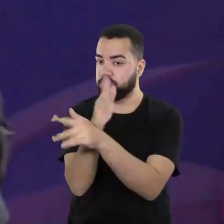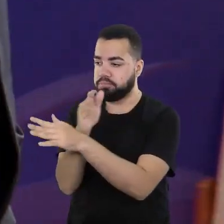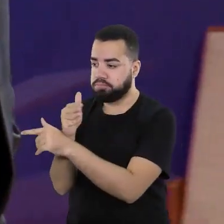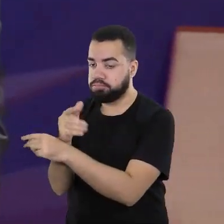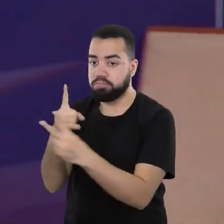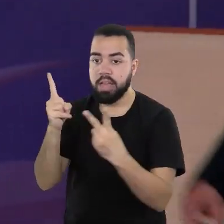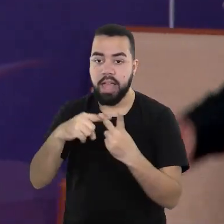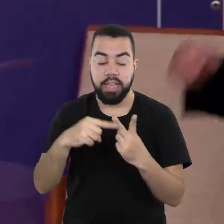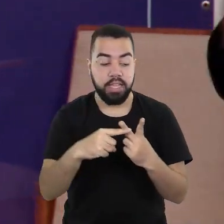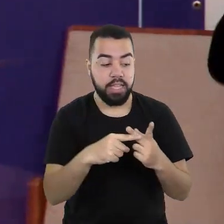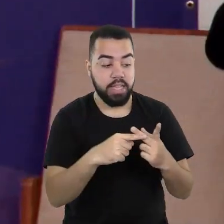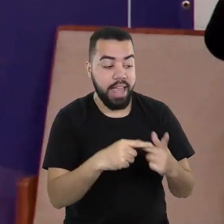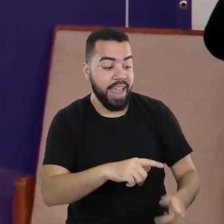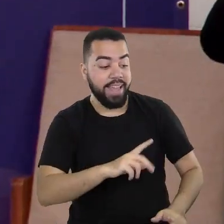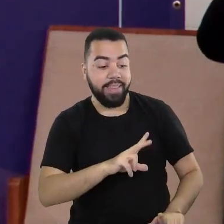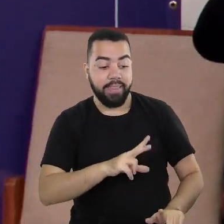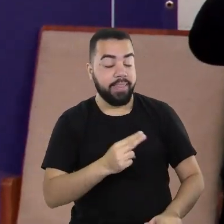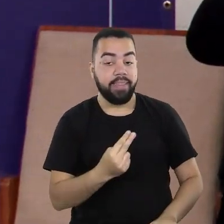minha inércia.